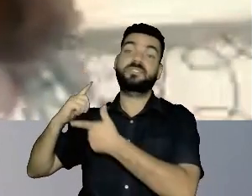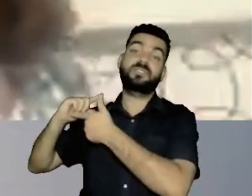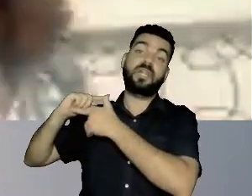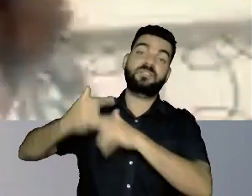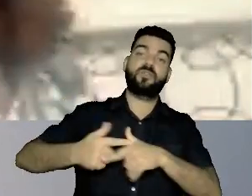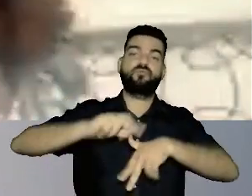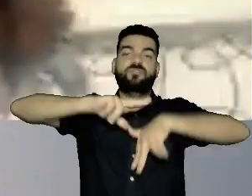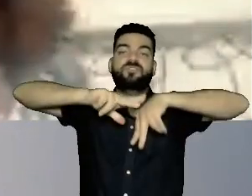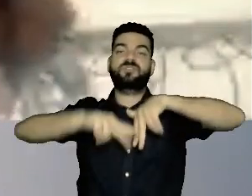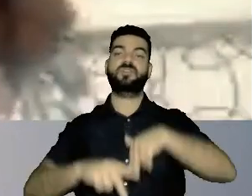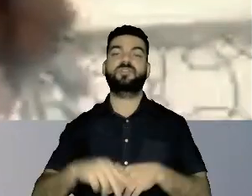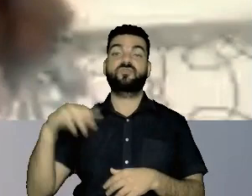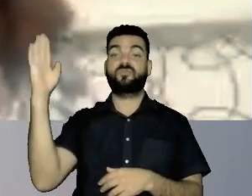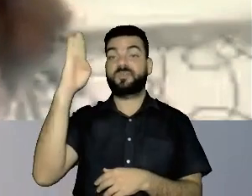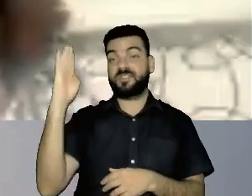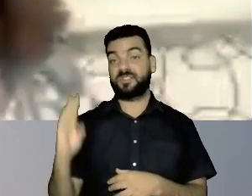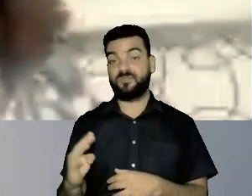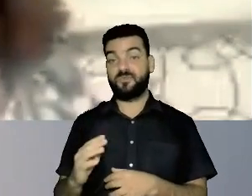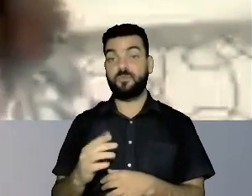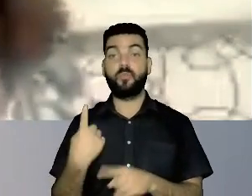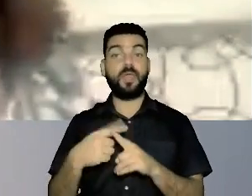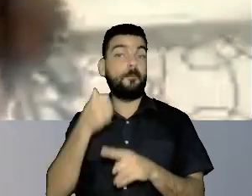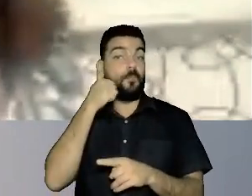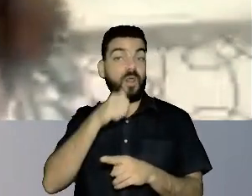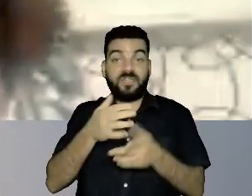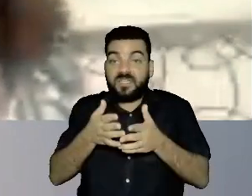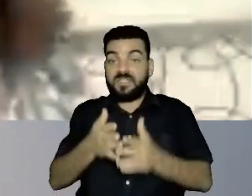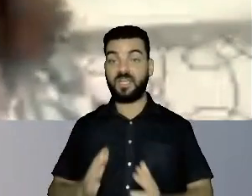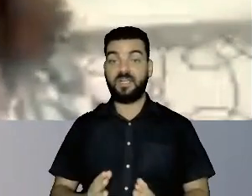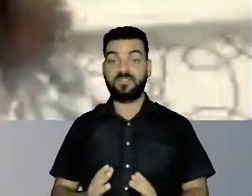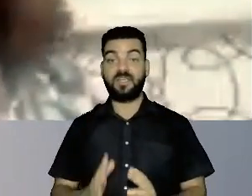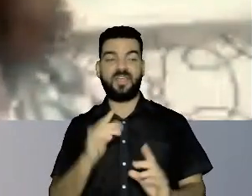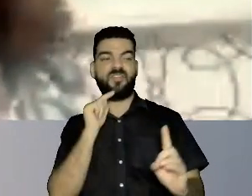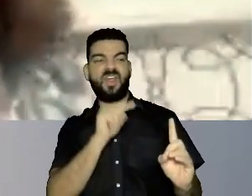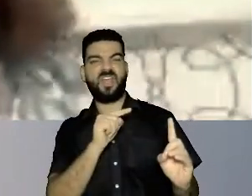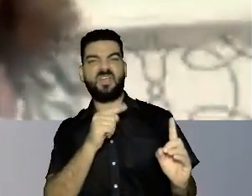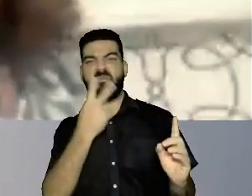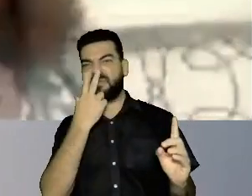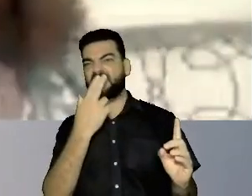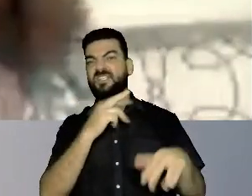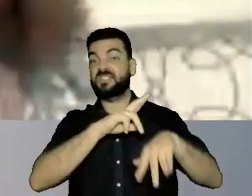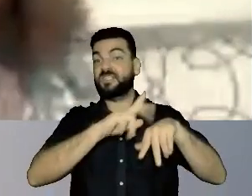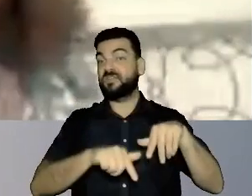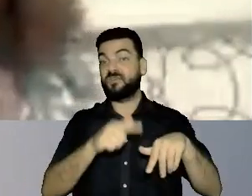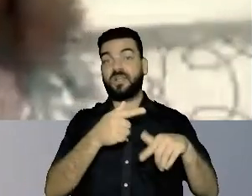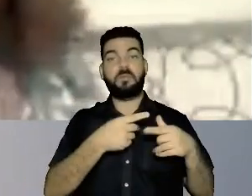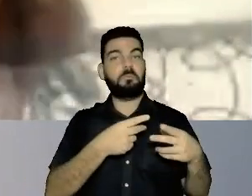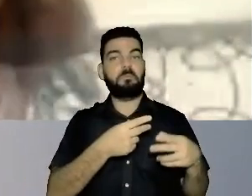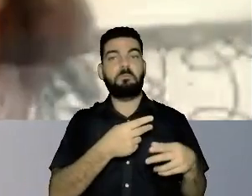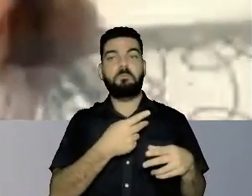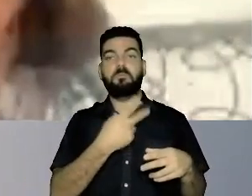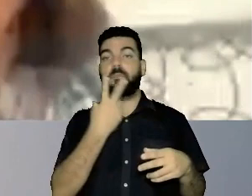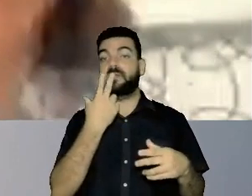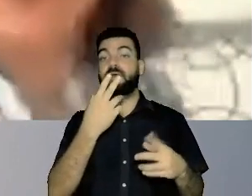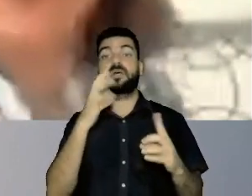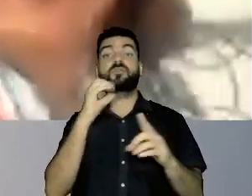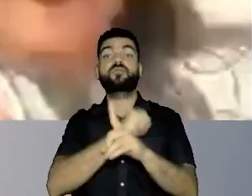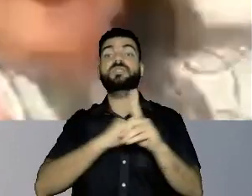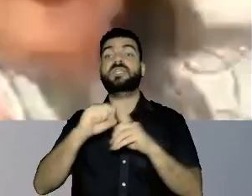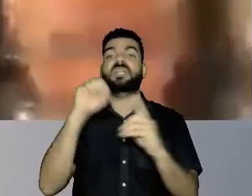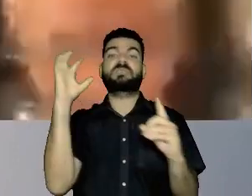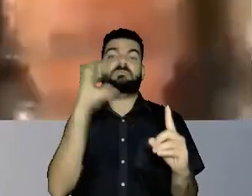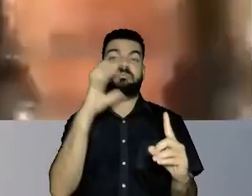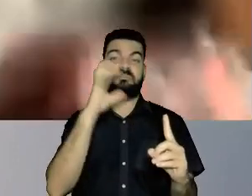como até um reflexo da nossa educação de gênero, né? A gente nasce e já é rotulado, já